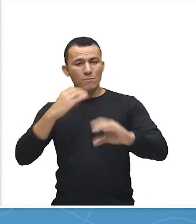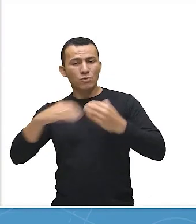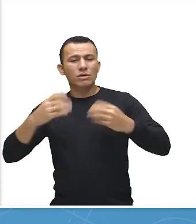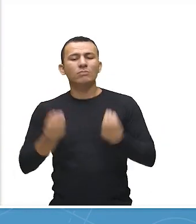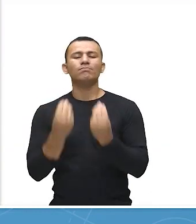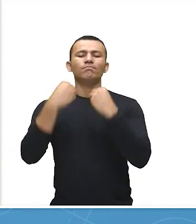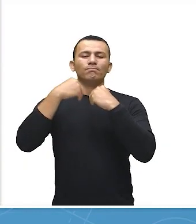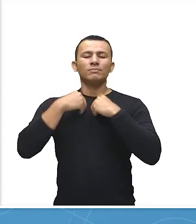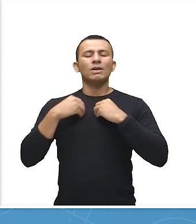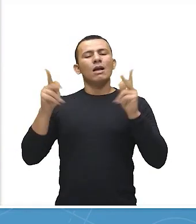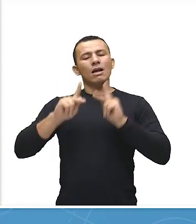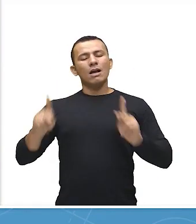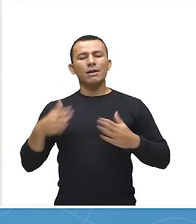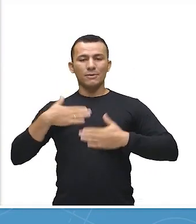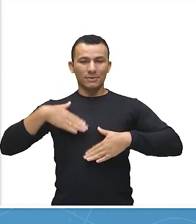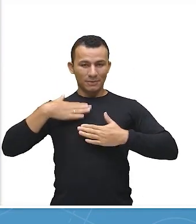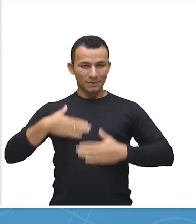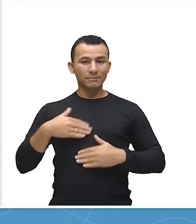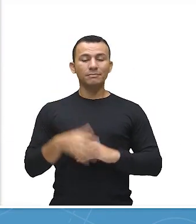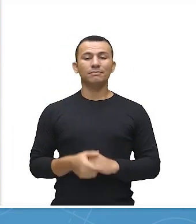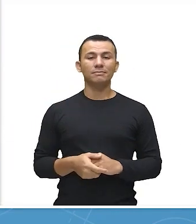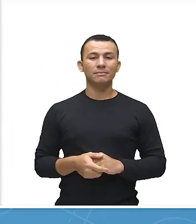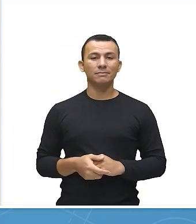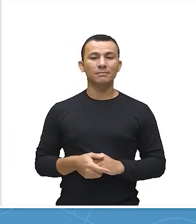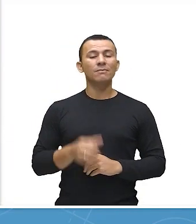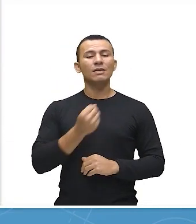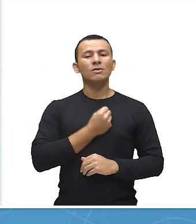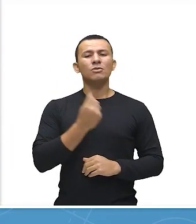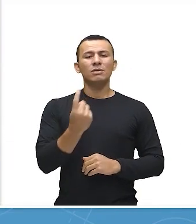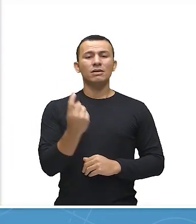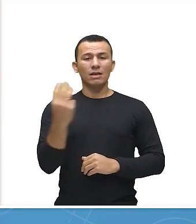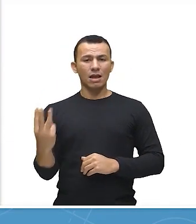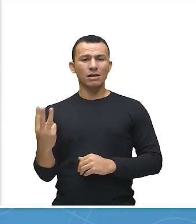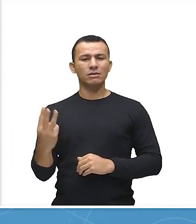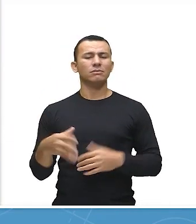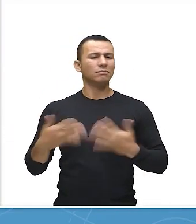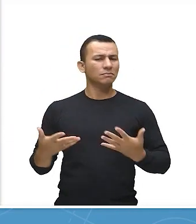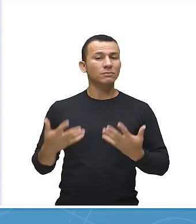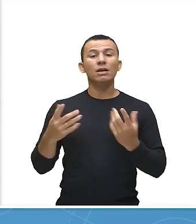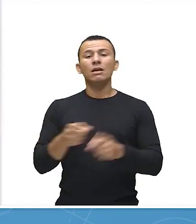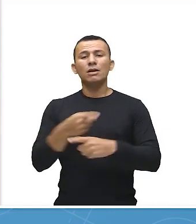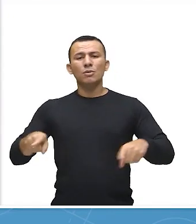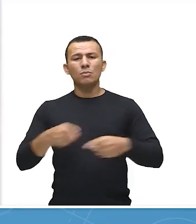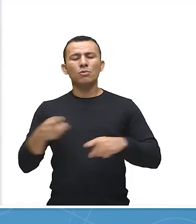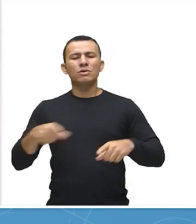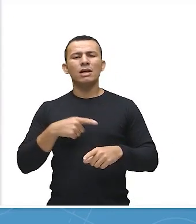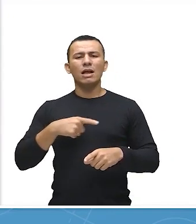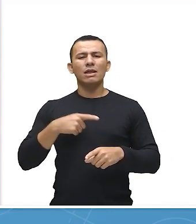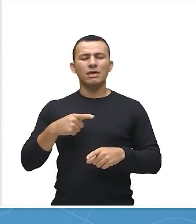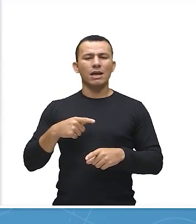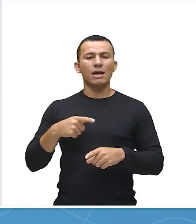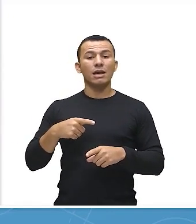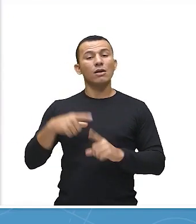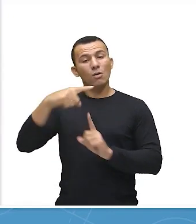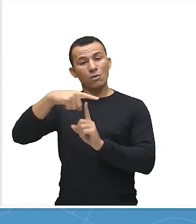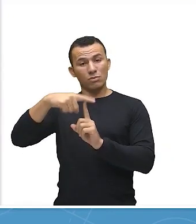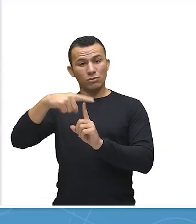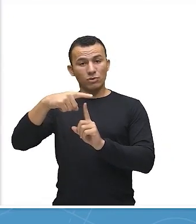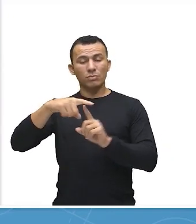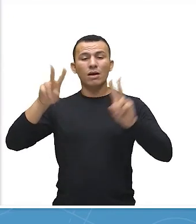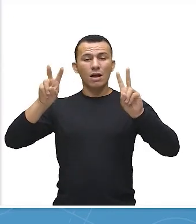a música está no nosso dia a dia. É comum a gente escutar música. E, como eu falei para vocês, a gente tem música para cada situação,